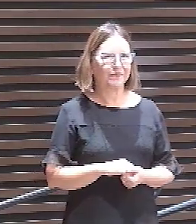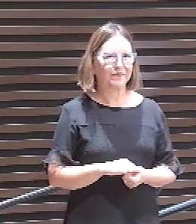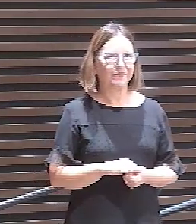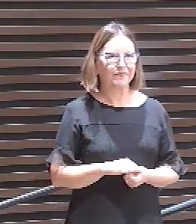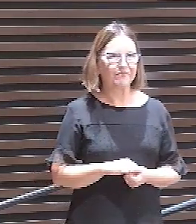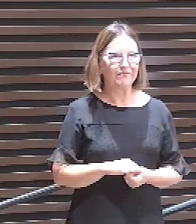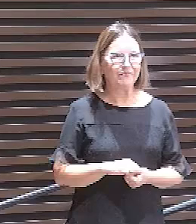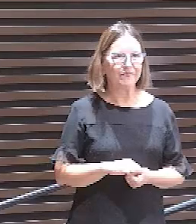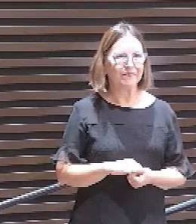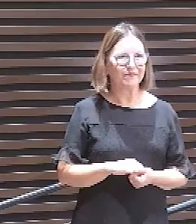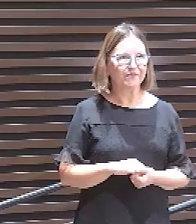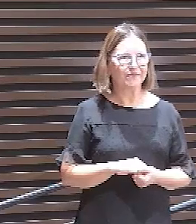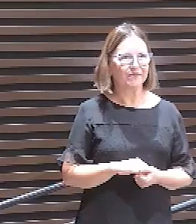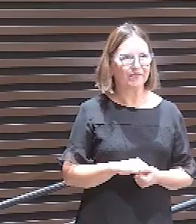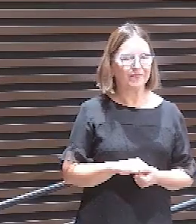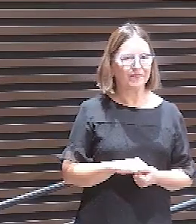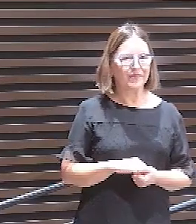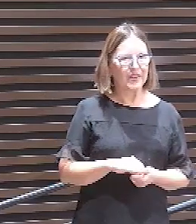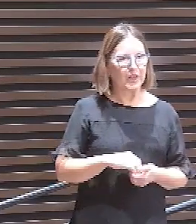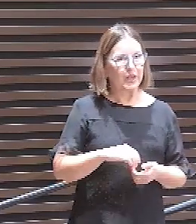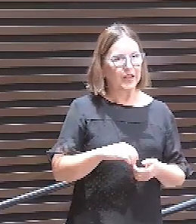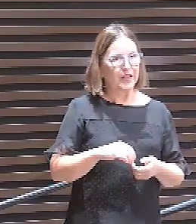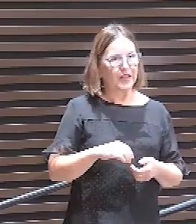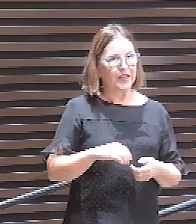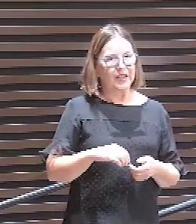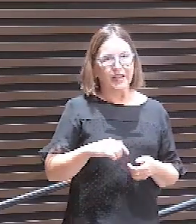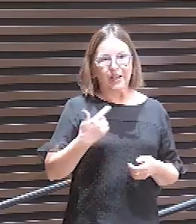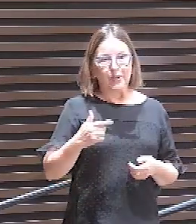Não tem preço a pagar, mas tem tudo a negar.